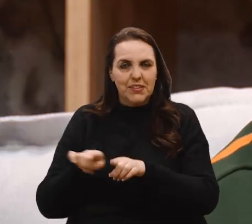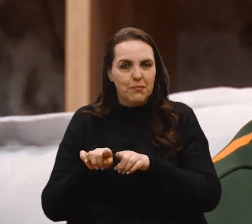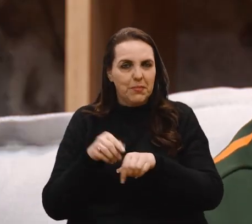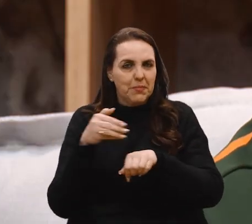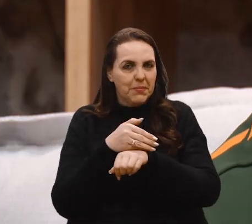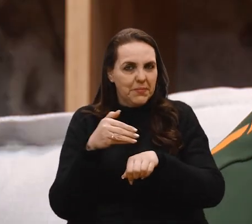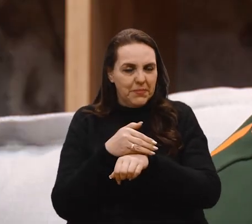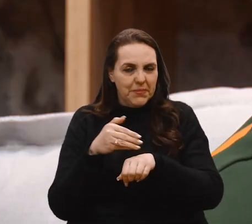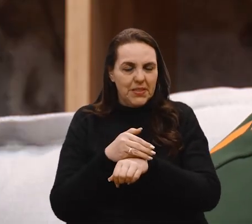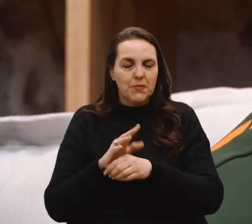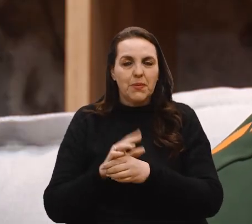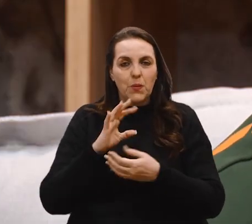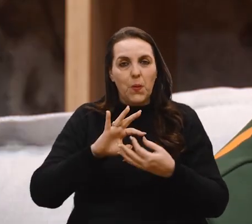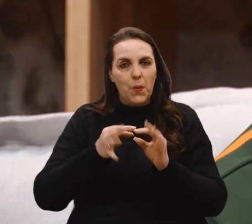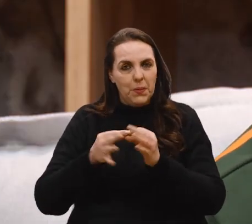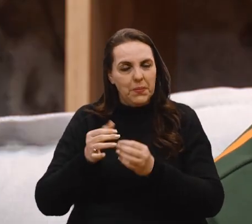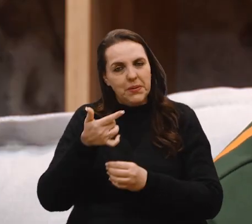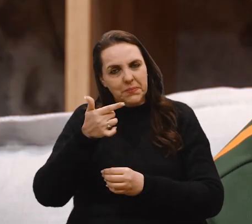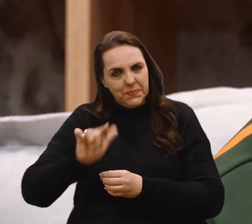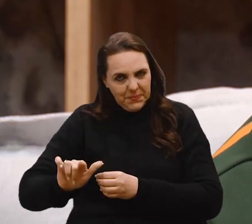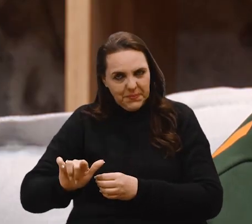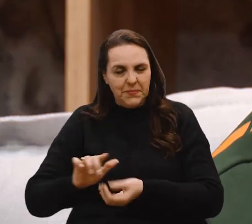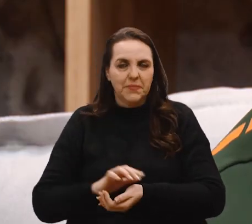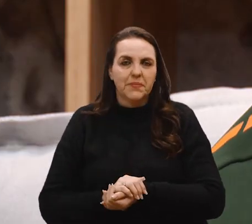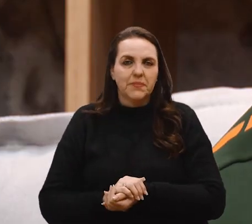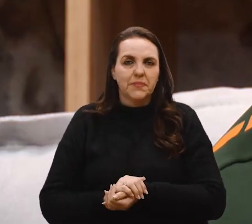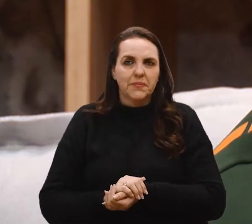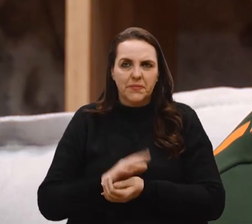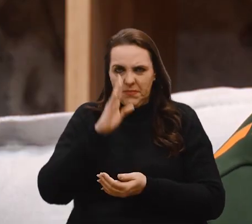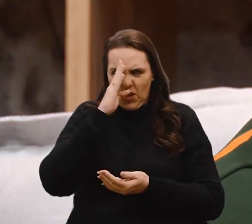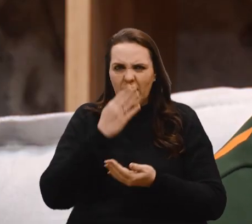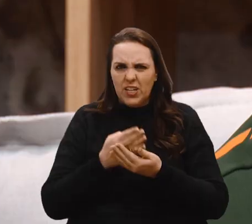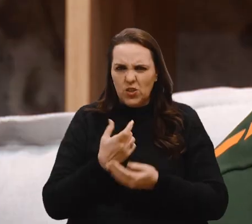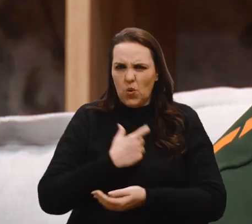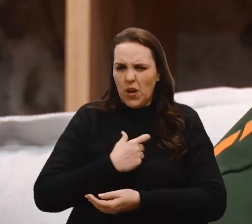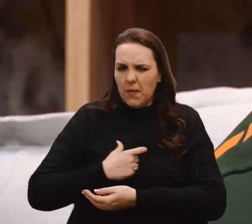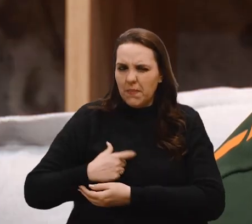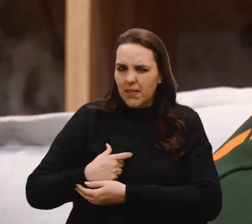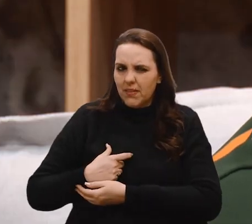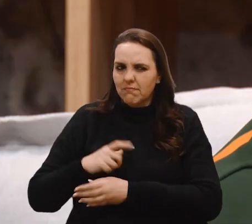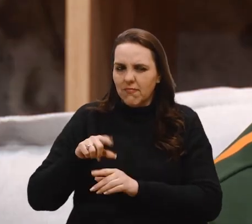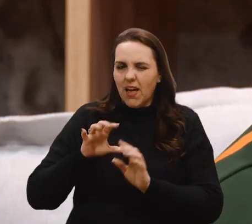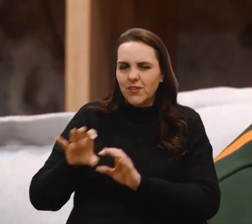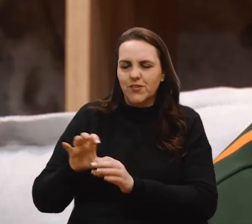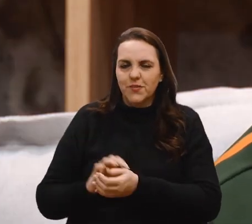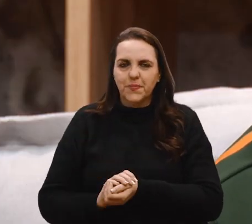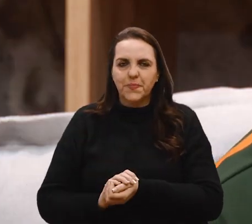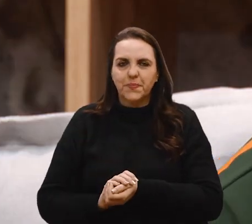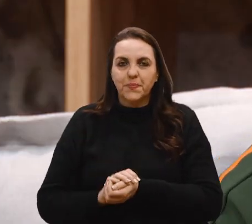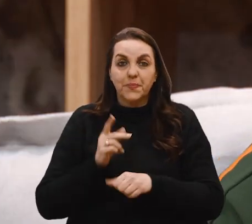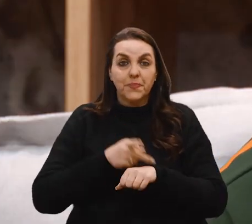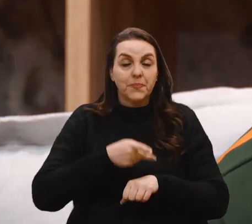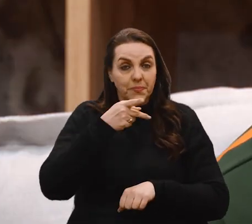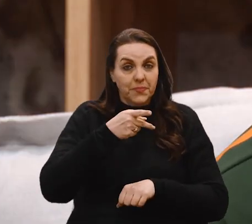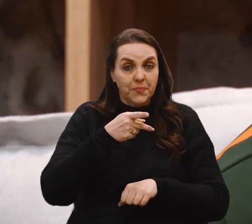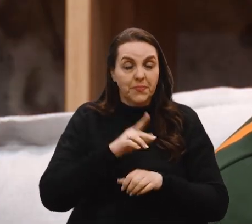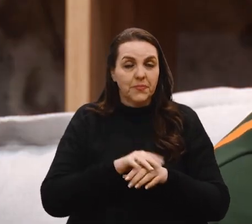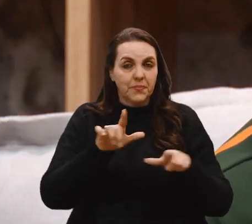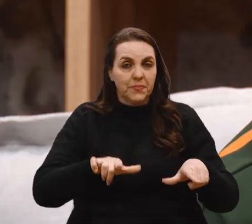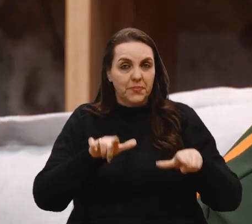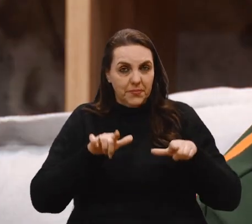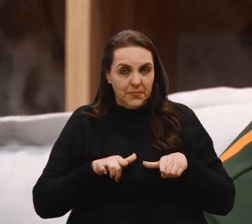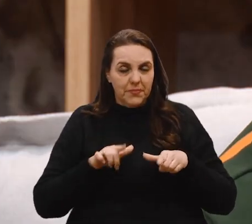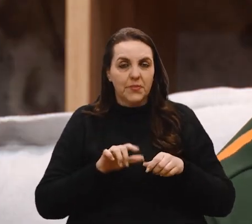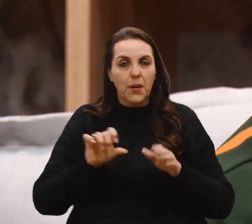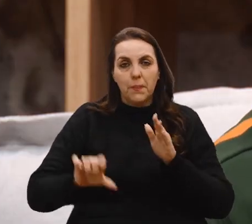ano de novo. E acho que de Olimpíadas é isso. De títulos,